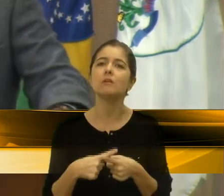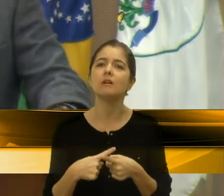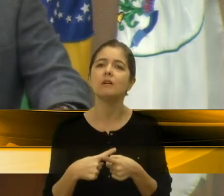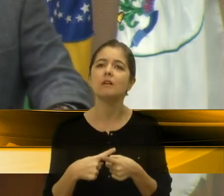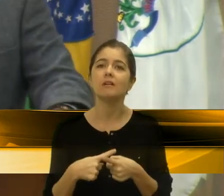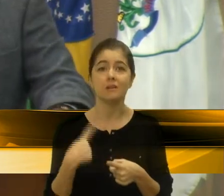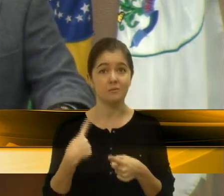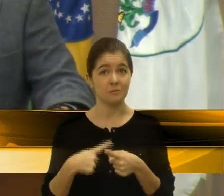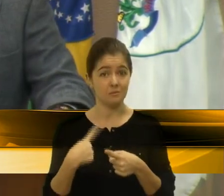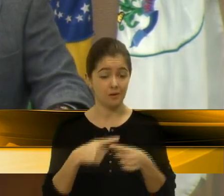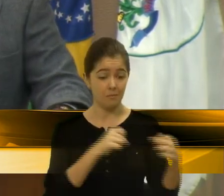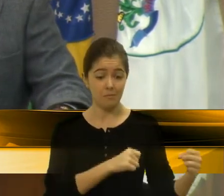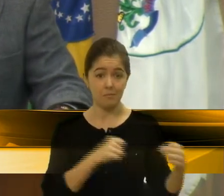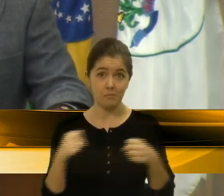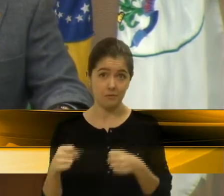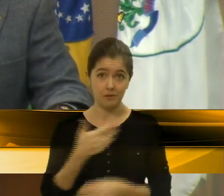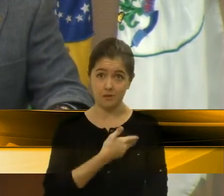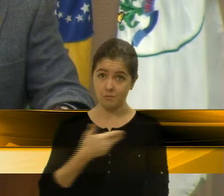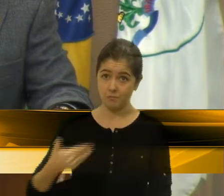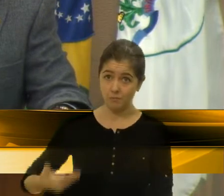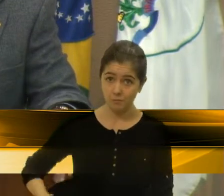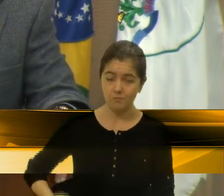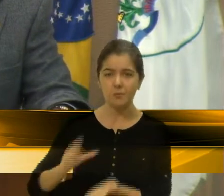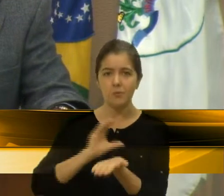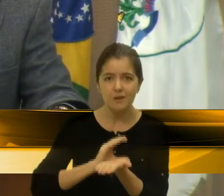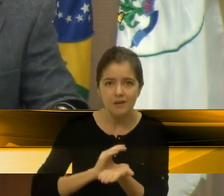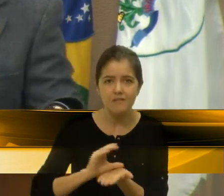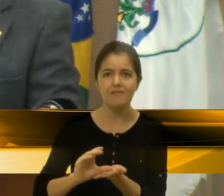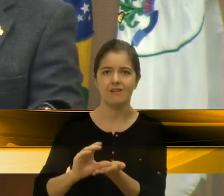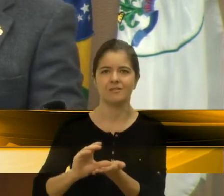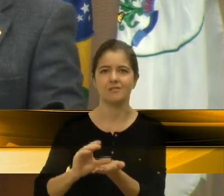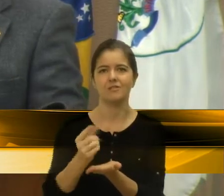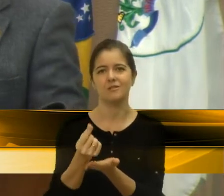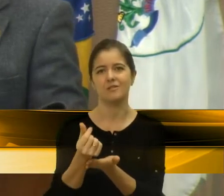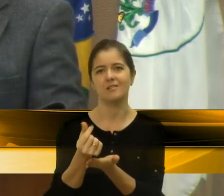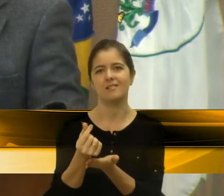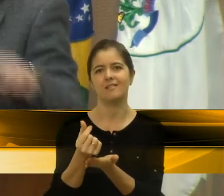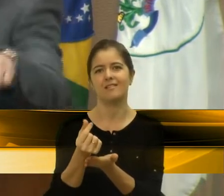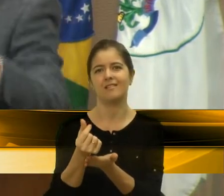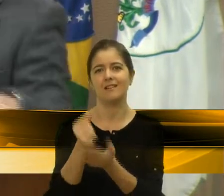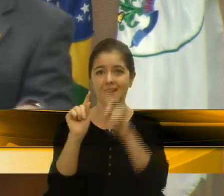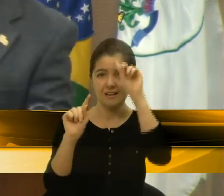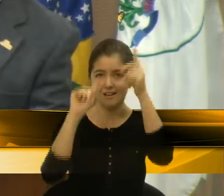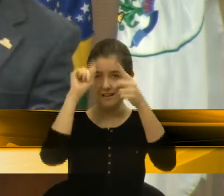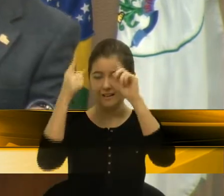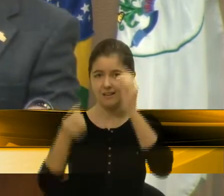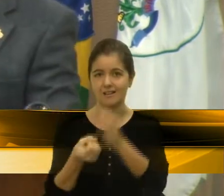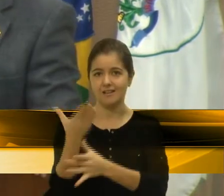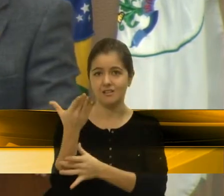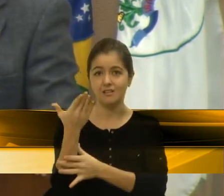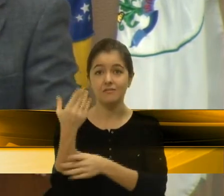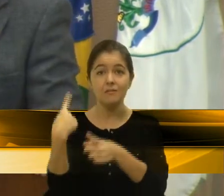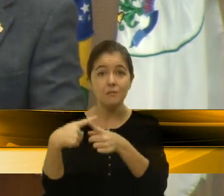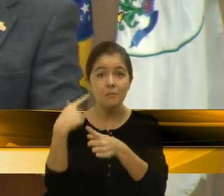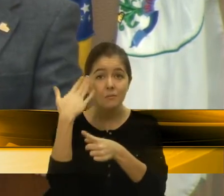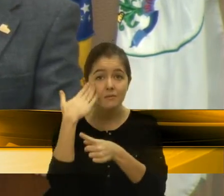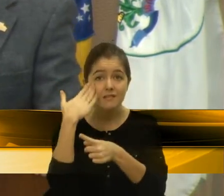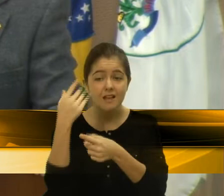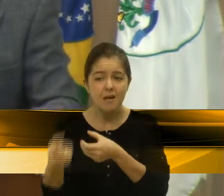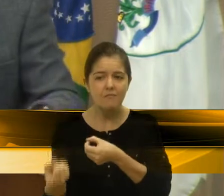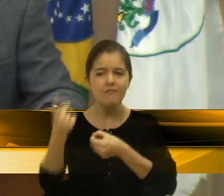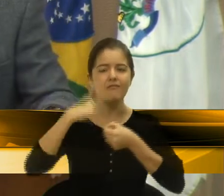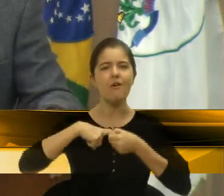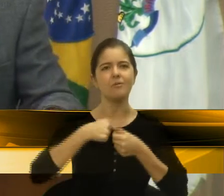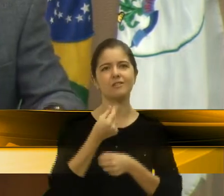o poder público investe em economia criativa. E sabe que terá o retorno. E trago